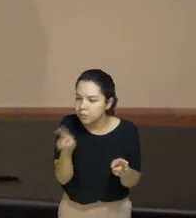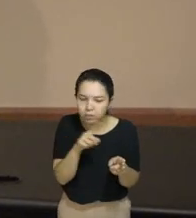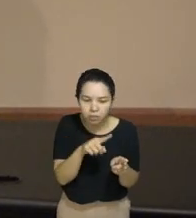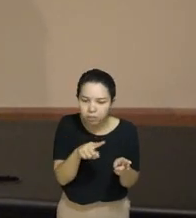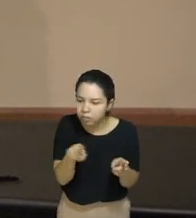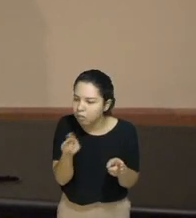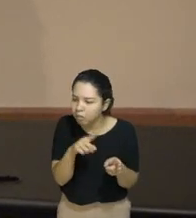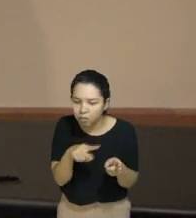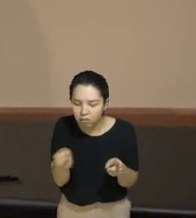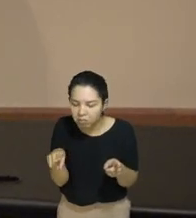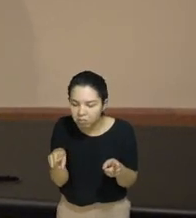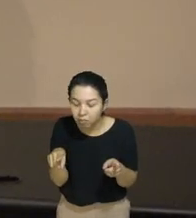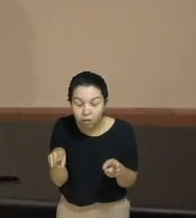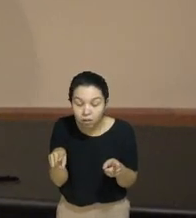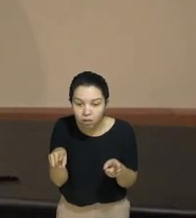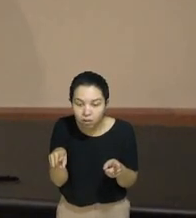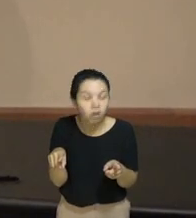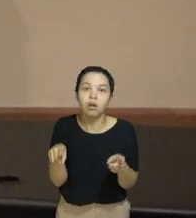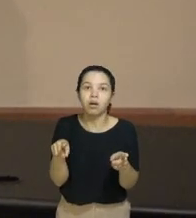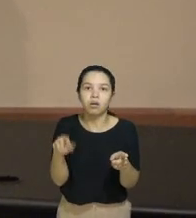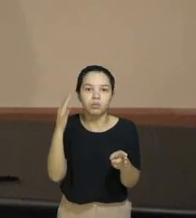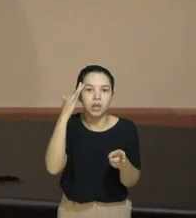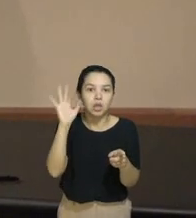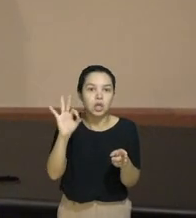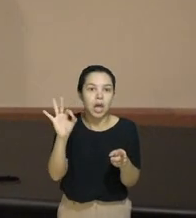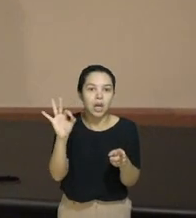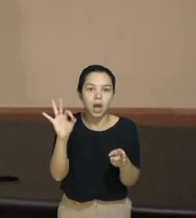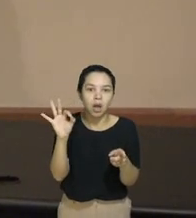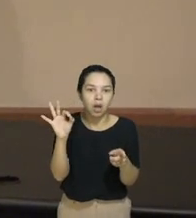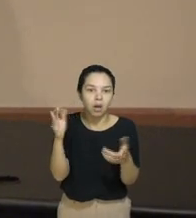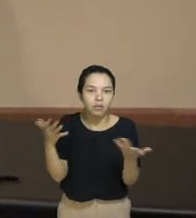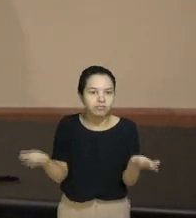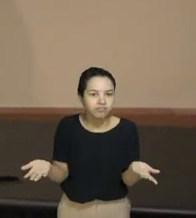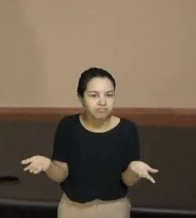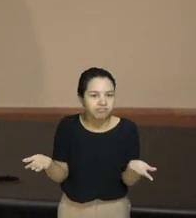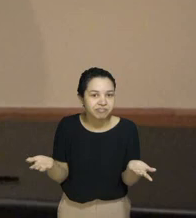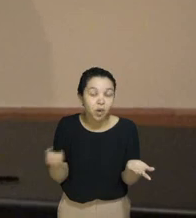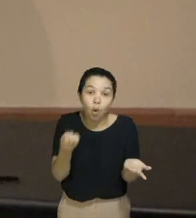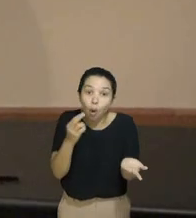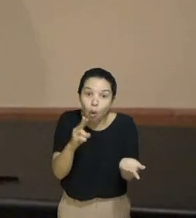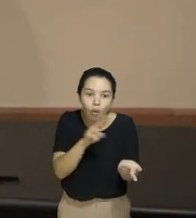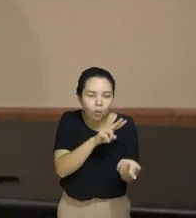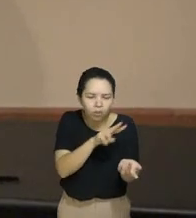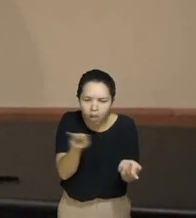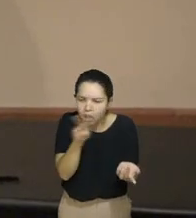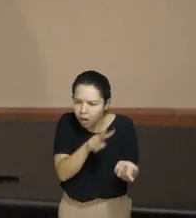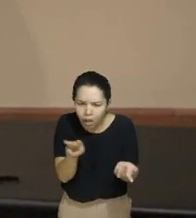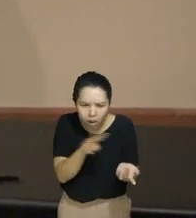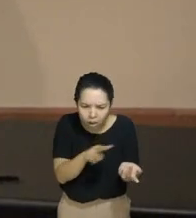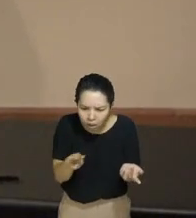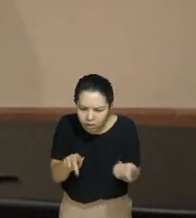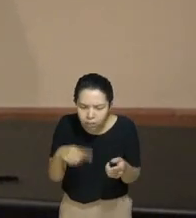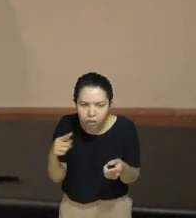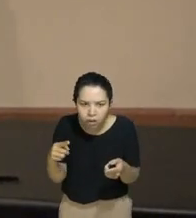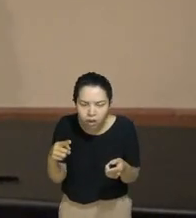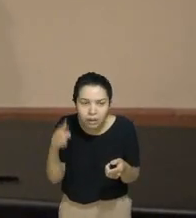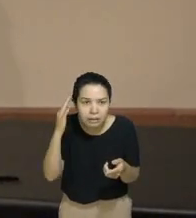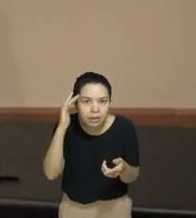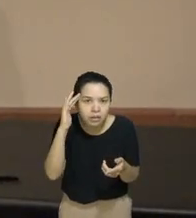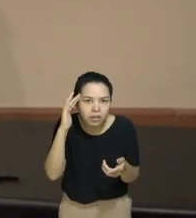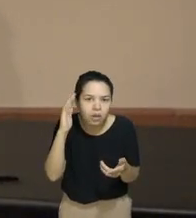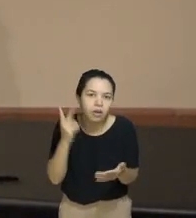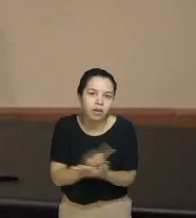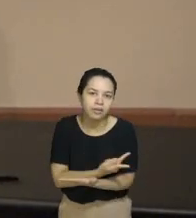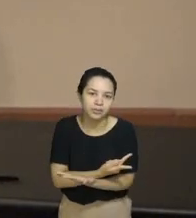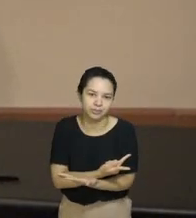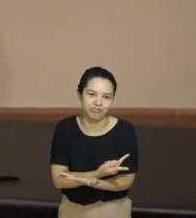Cheguei no final? Entendi. Ou entendi distorcido, porque não era o que queria passar aquele texto. E quando eu